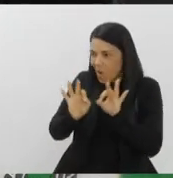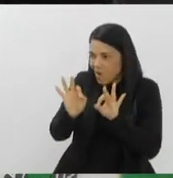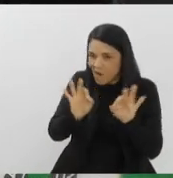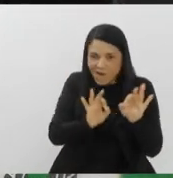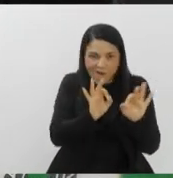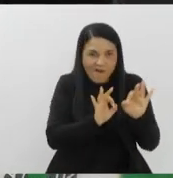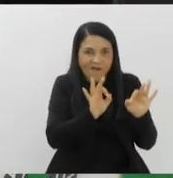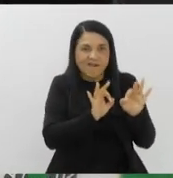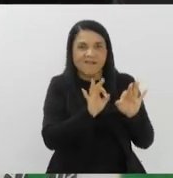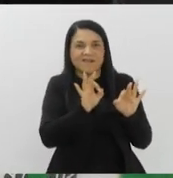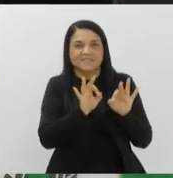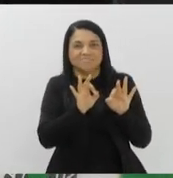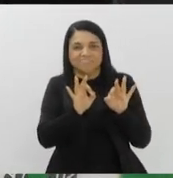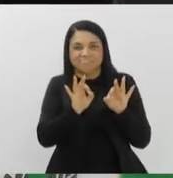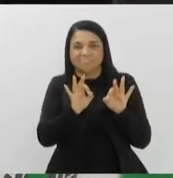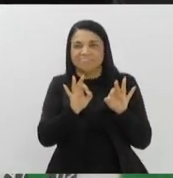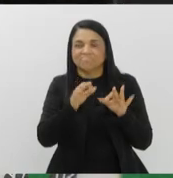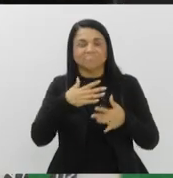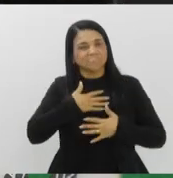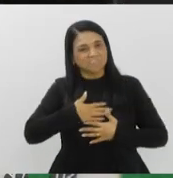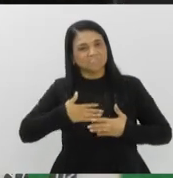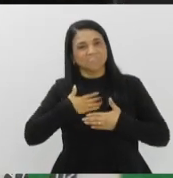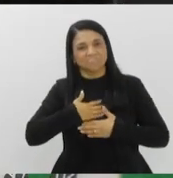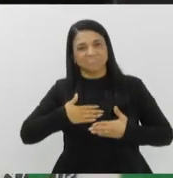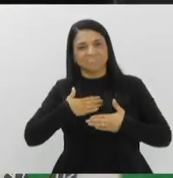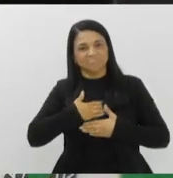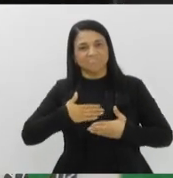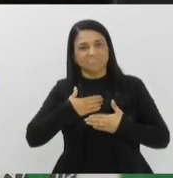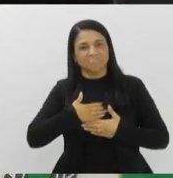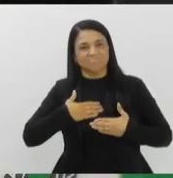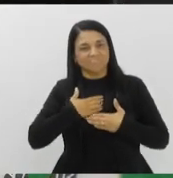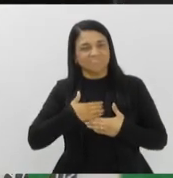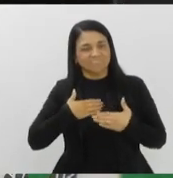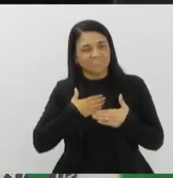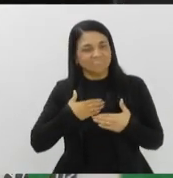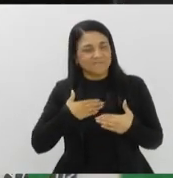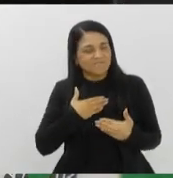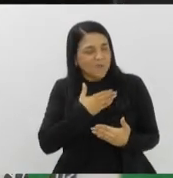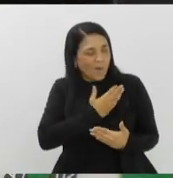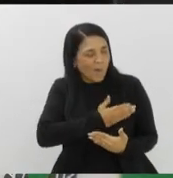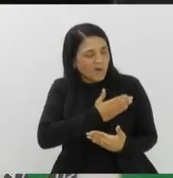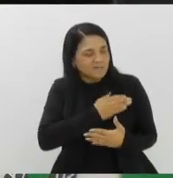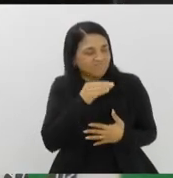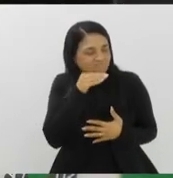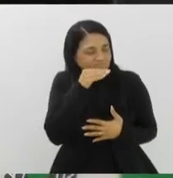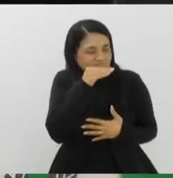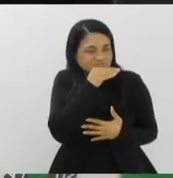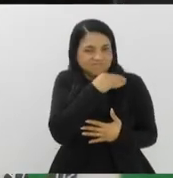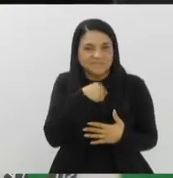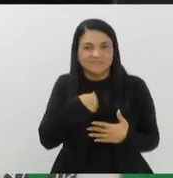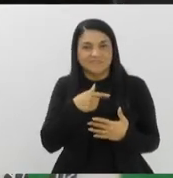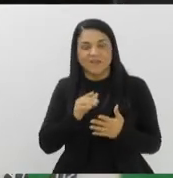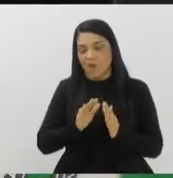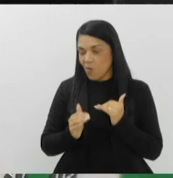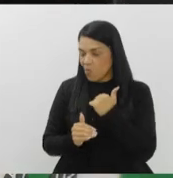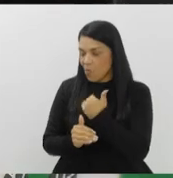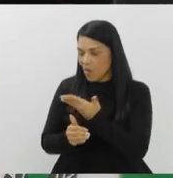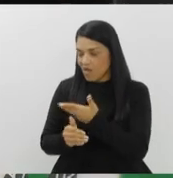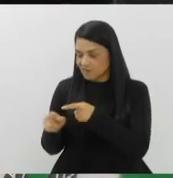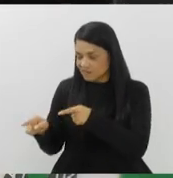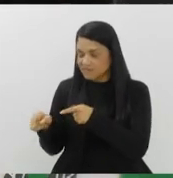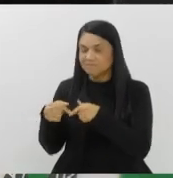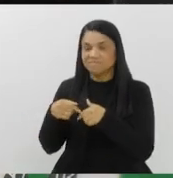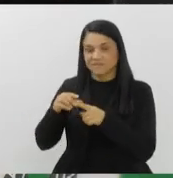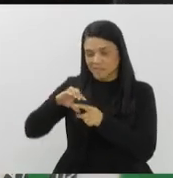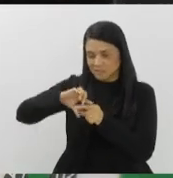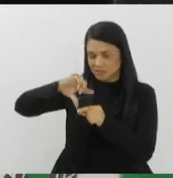forma muito nos agrada e deixa o coração quentinho. Então, ali ao lado da Espada de São Jorge, Reni e